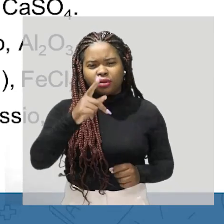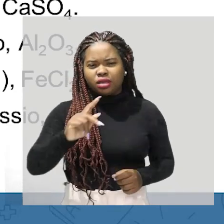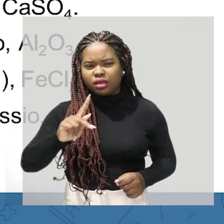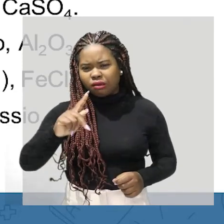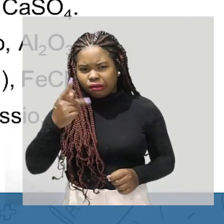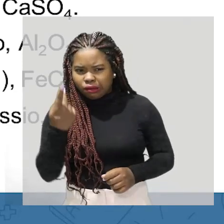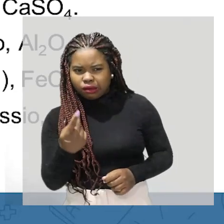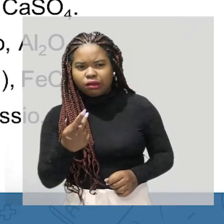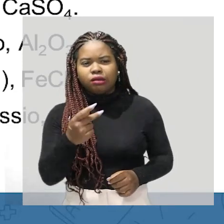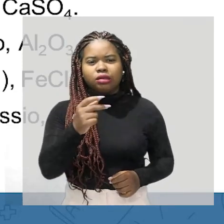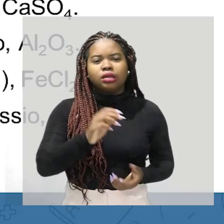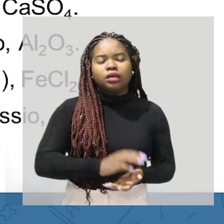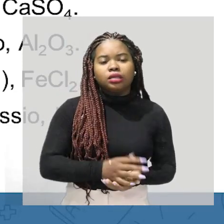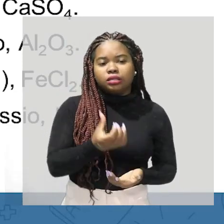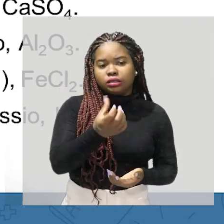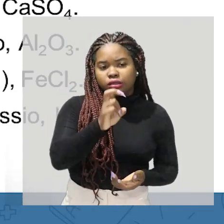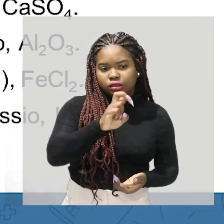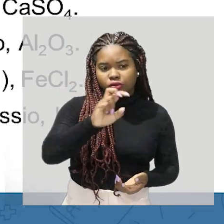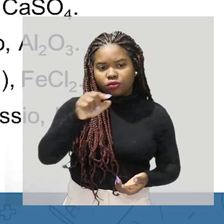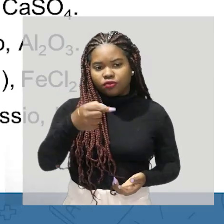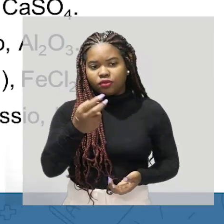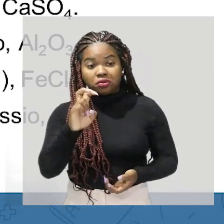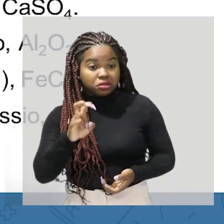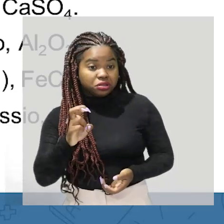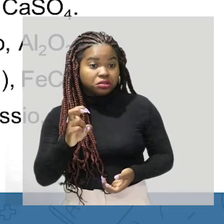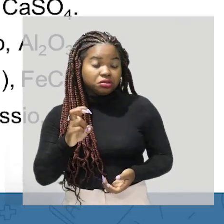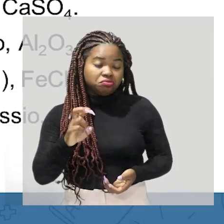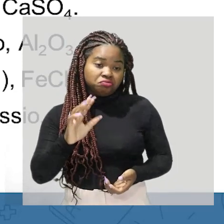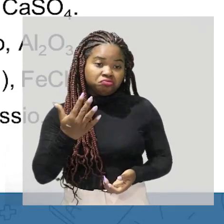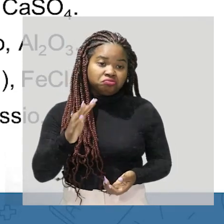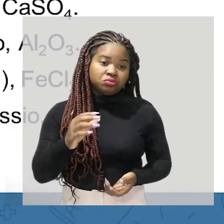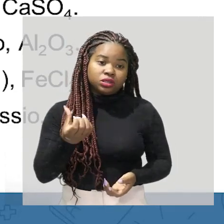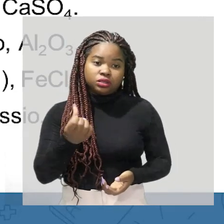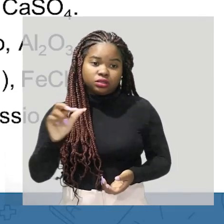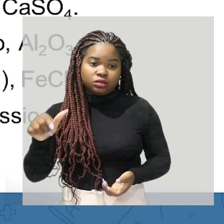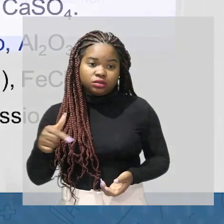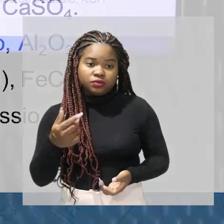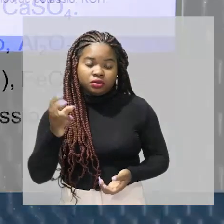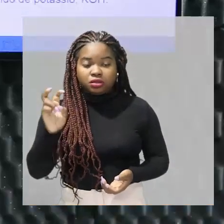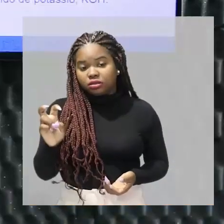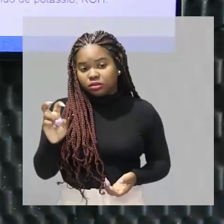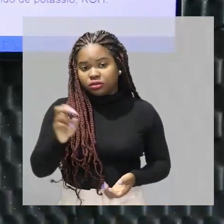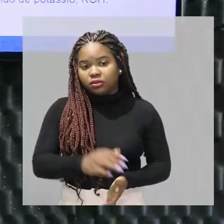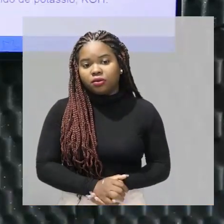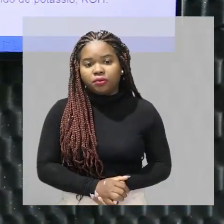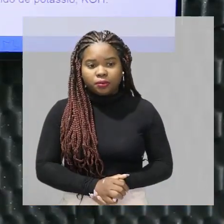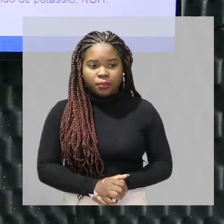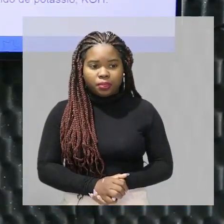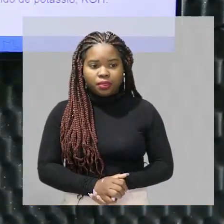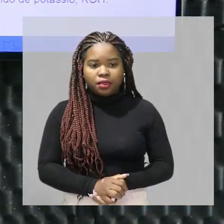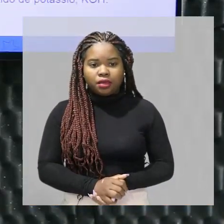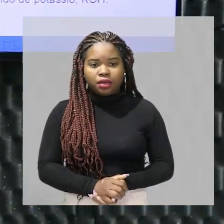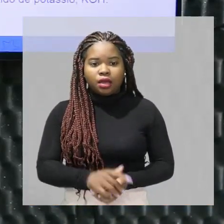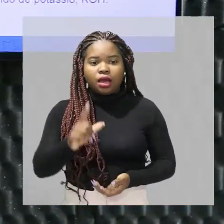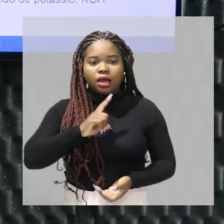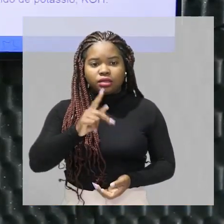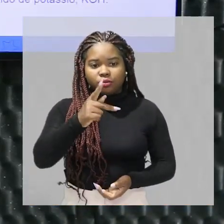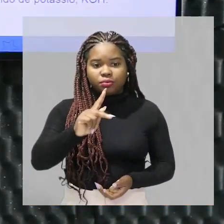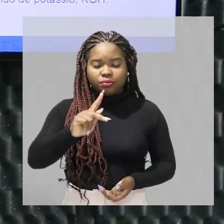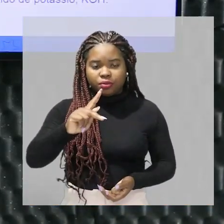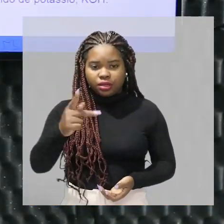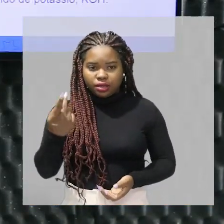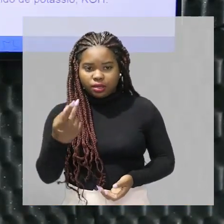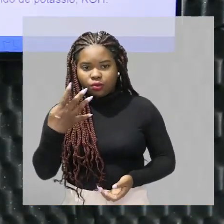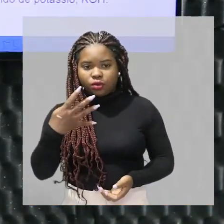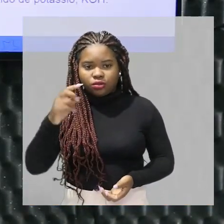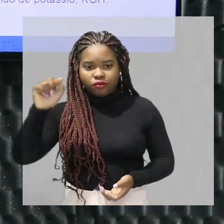5,5 e 6,5 e a solução nutritiva preparada, pronto, pH